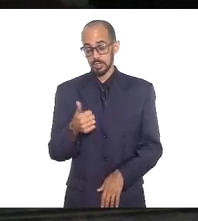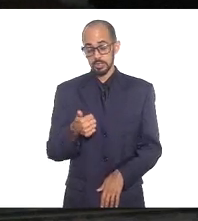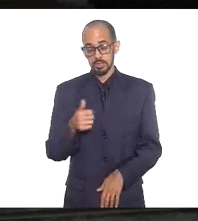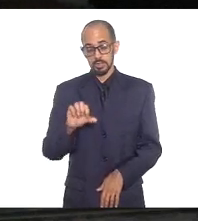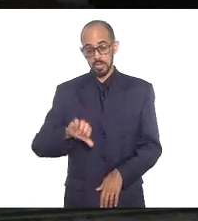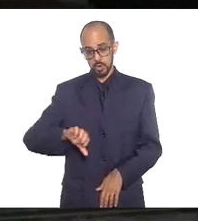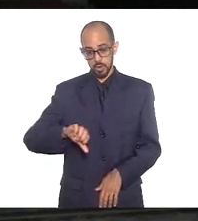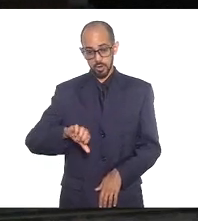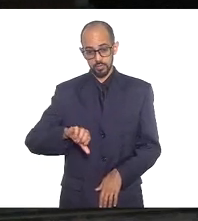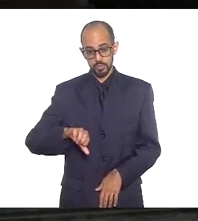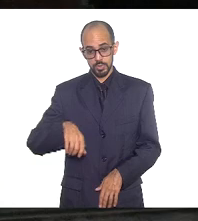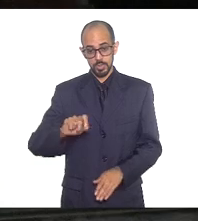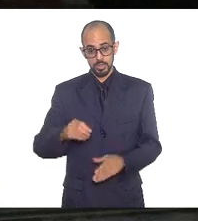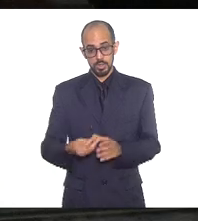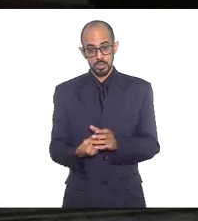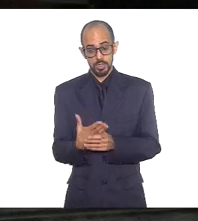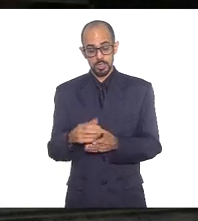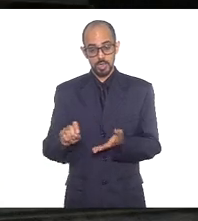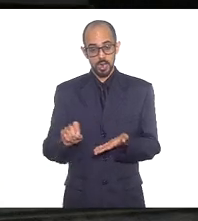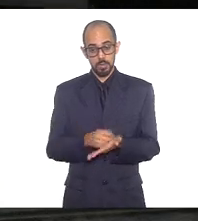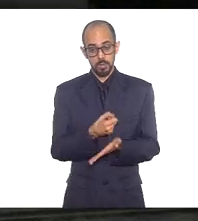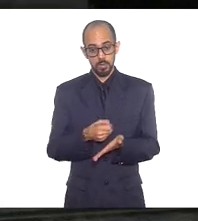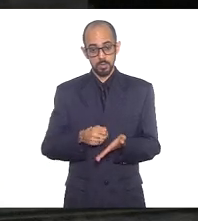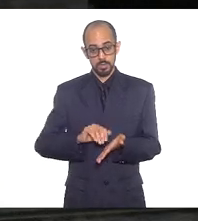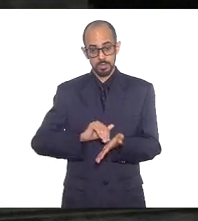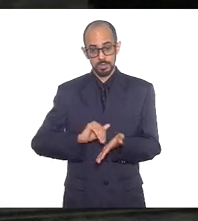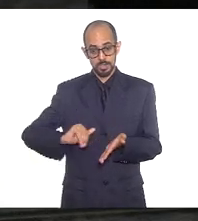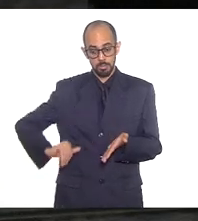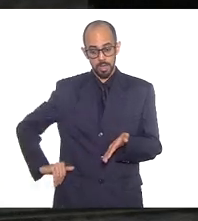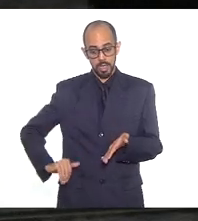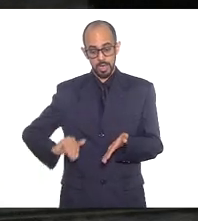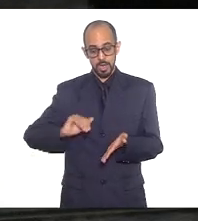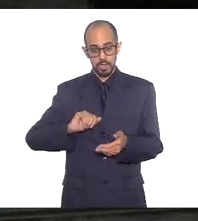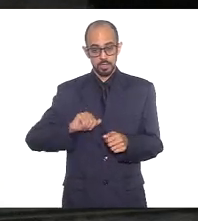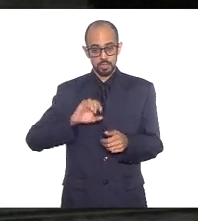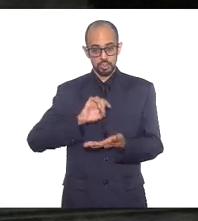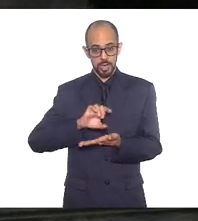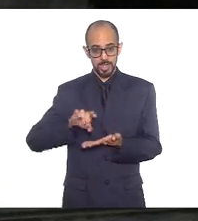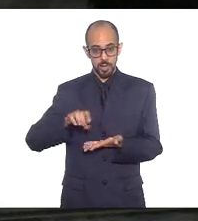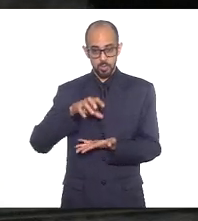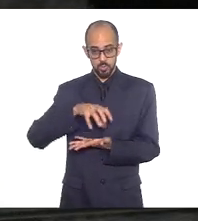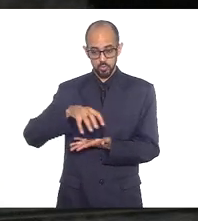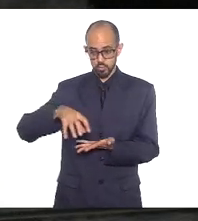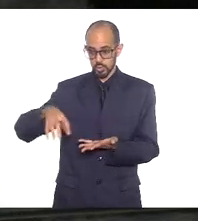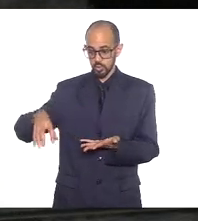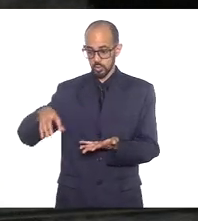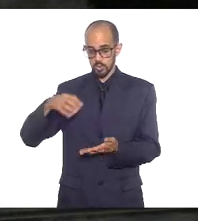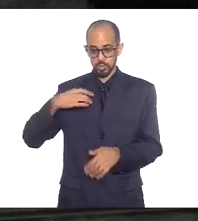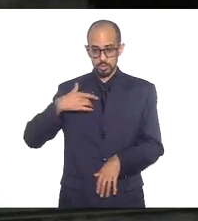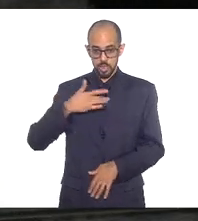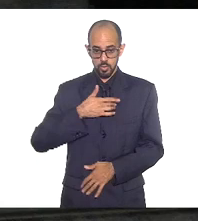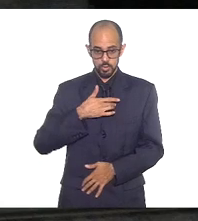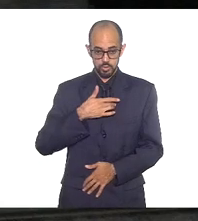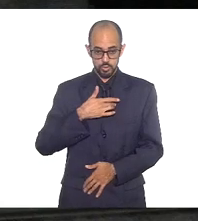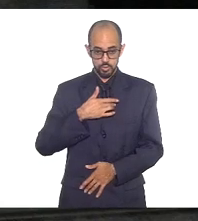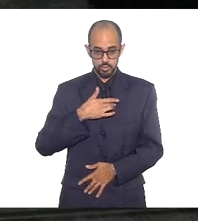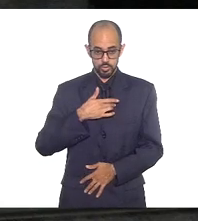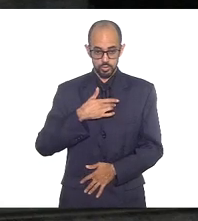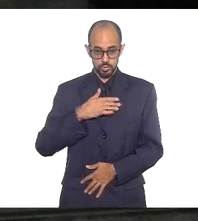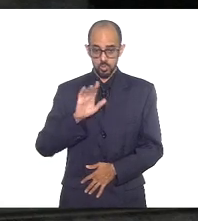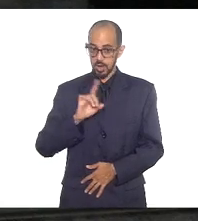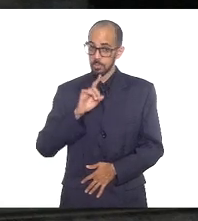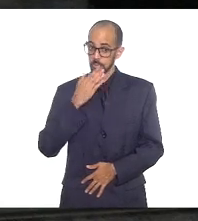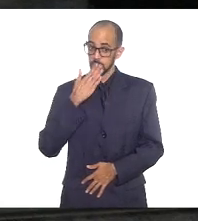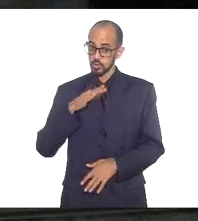619, de criar uma rubrica independente de cada unidade de saúde. Não, ela não pediu destaque,